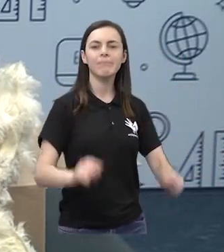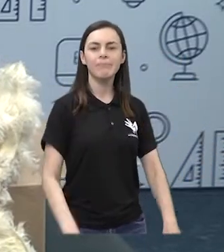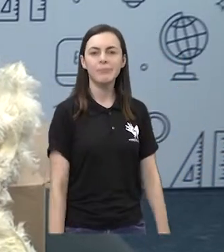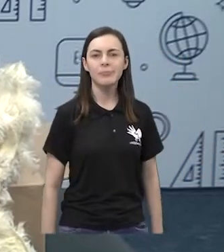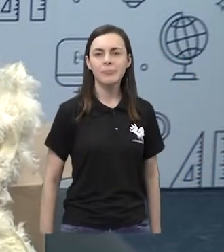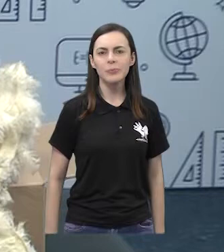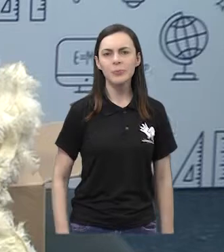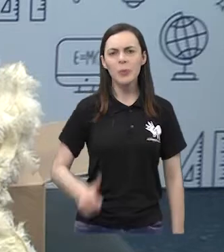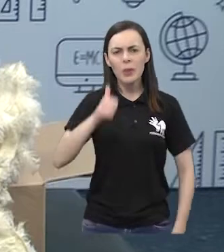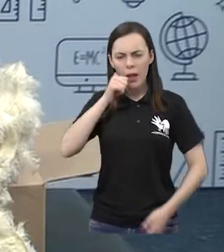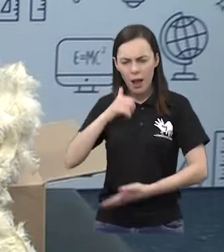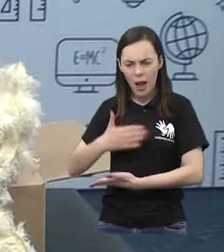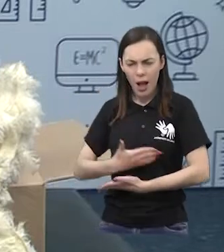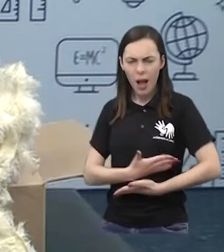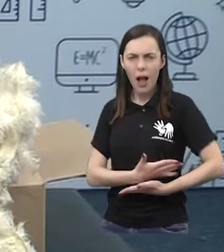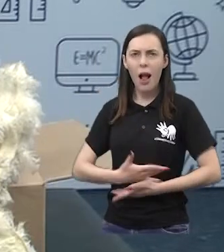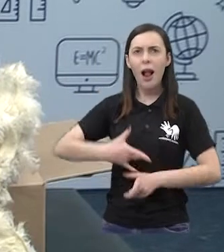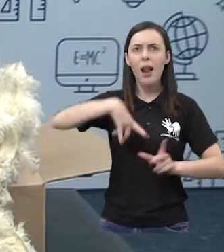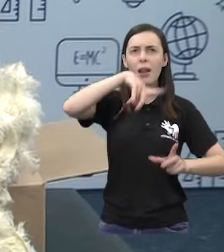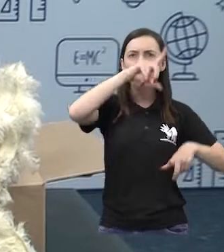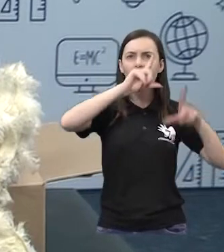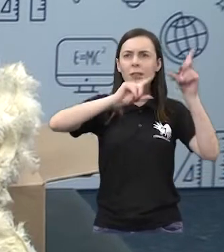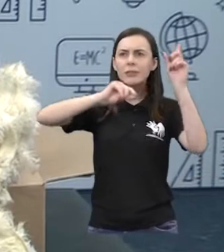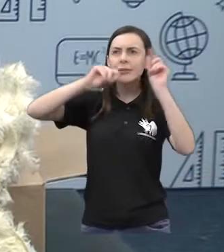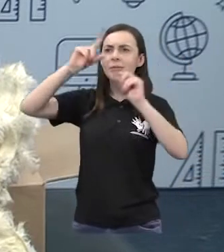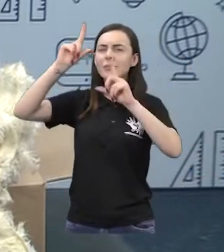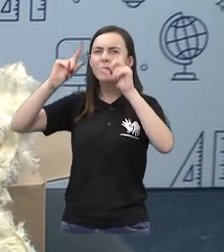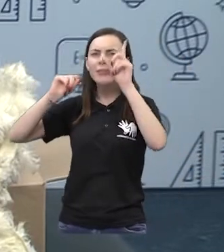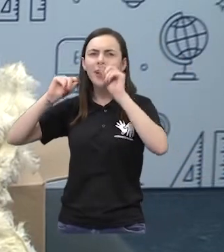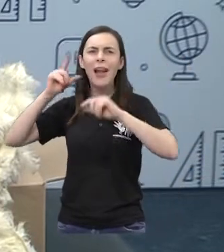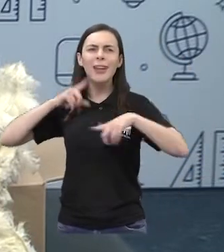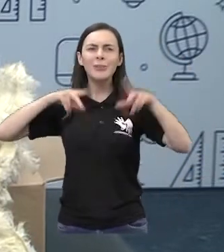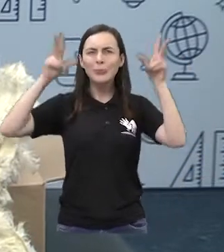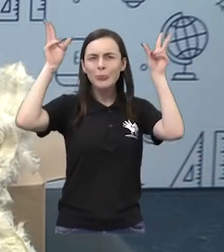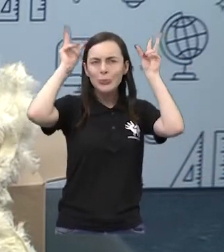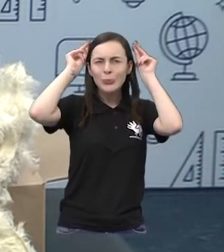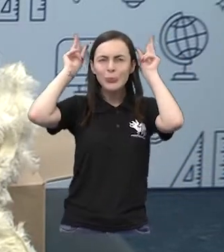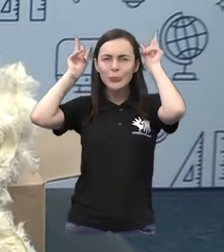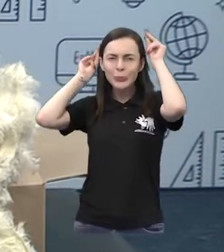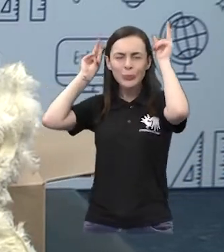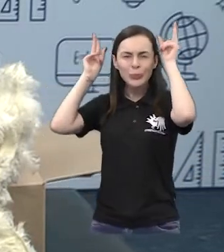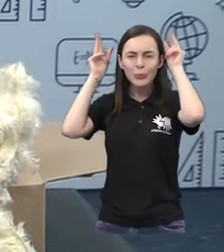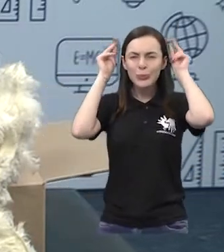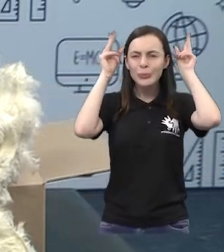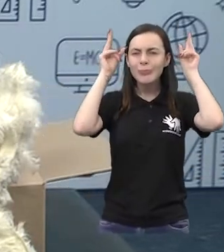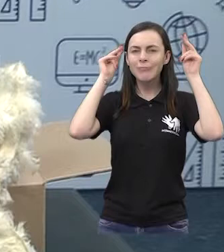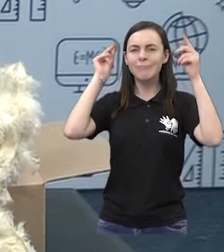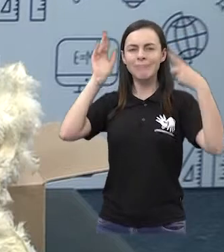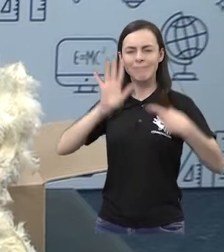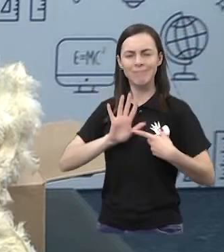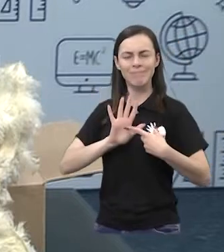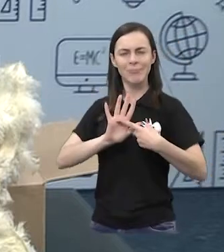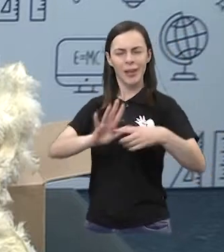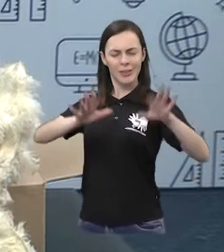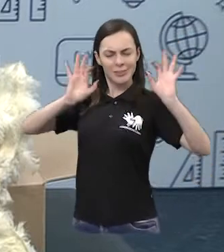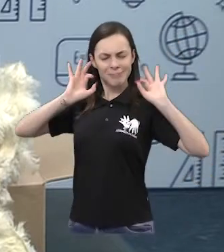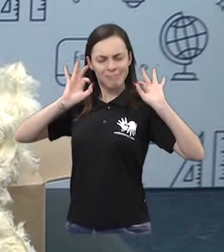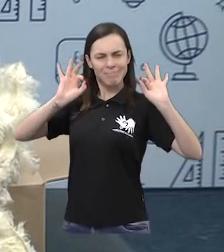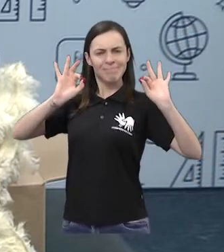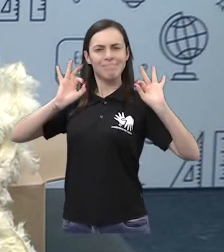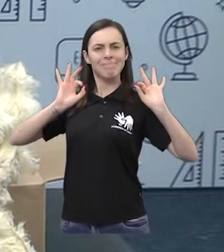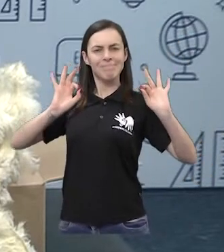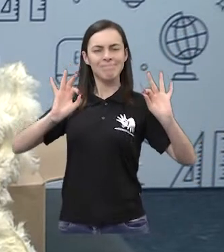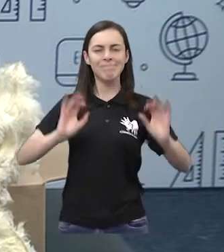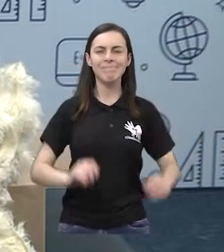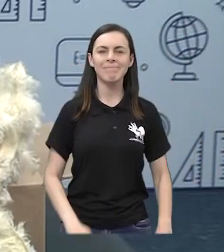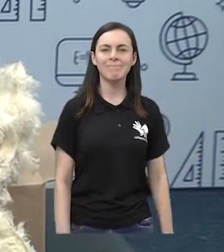pink boneca Lu estrela bruxa fada de fivela parece estars